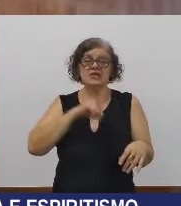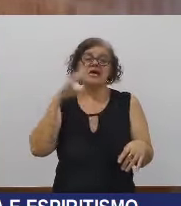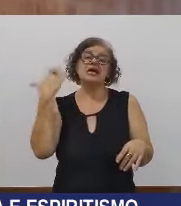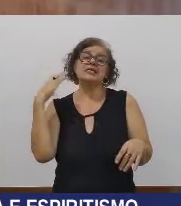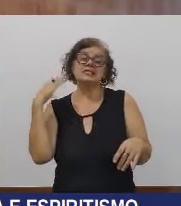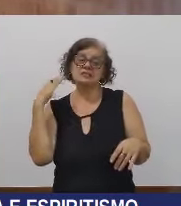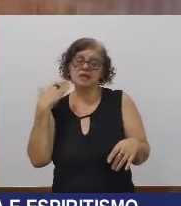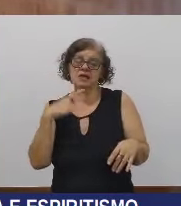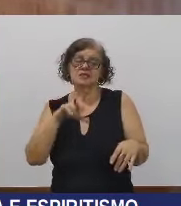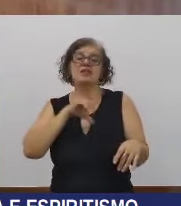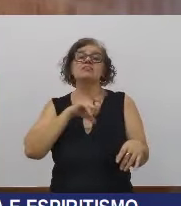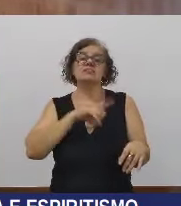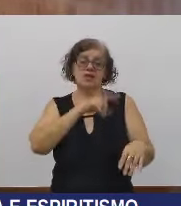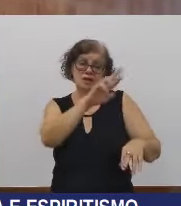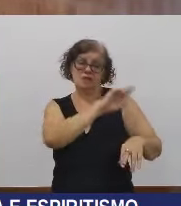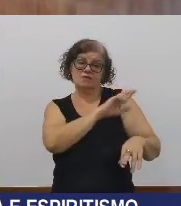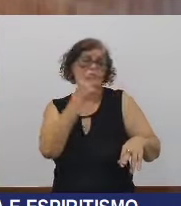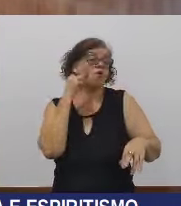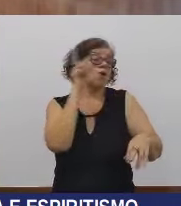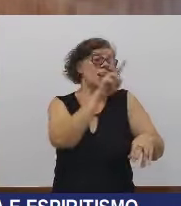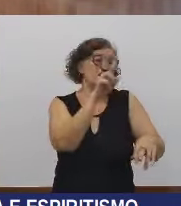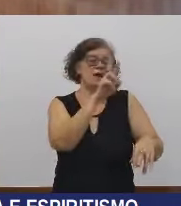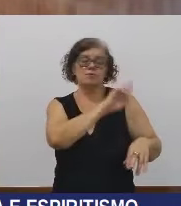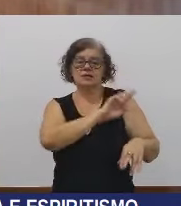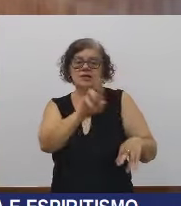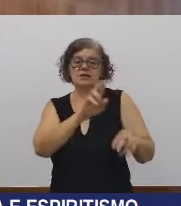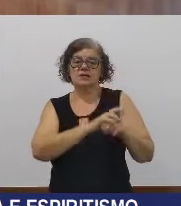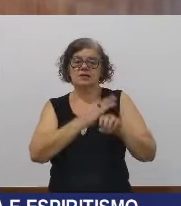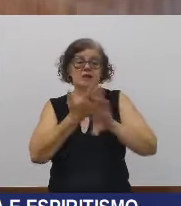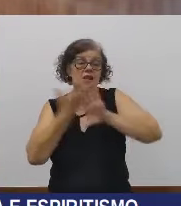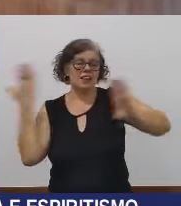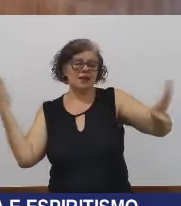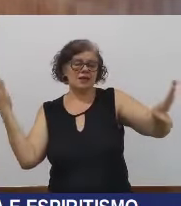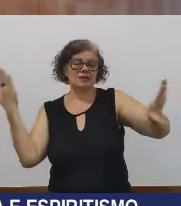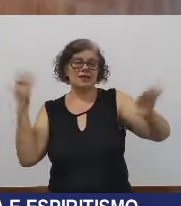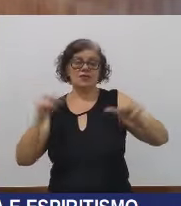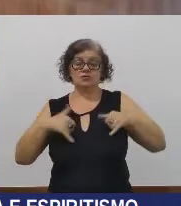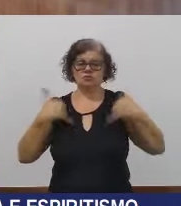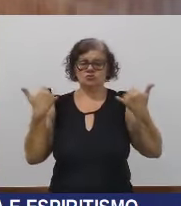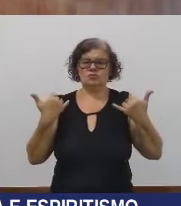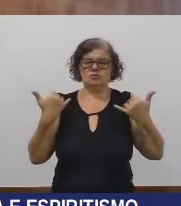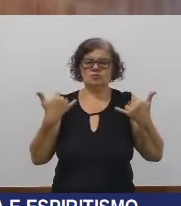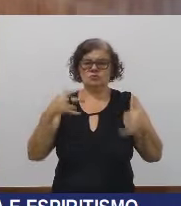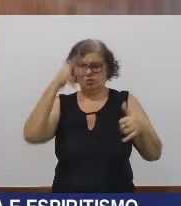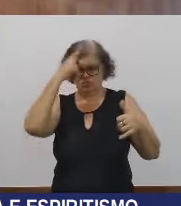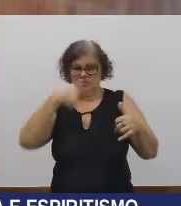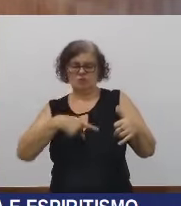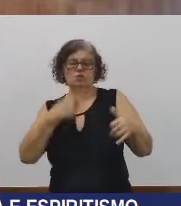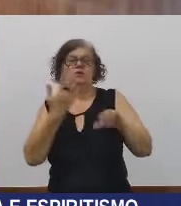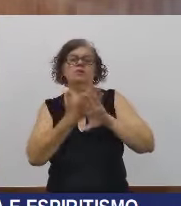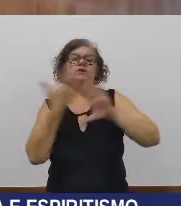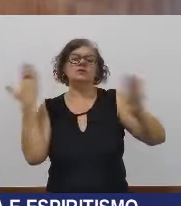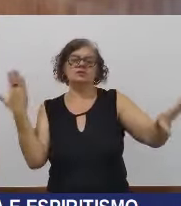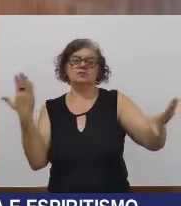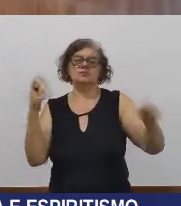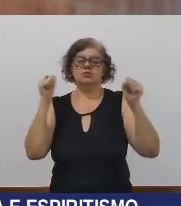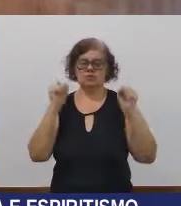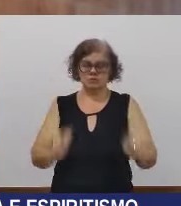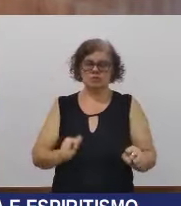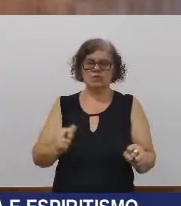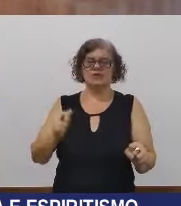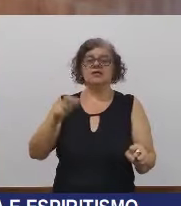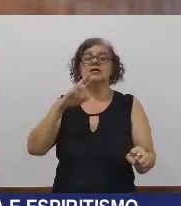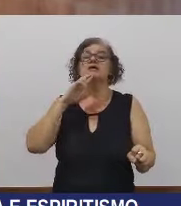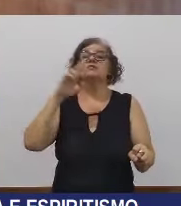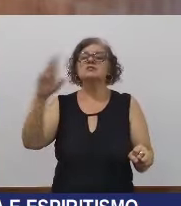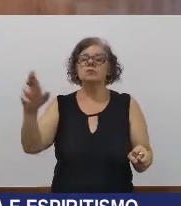religião largarem o orgulho e o egoísmo de defender suas convicções míopes, nós poderemos ter